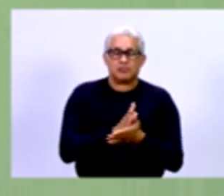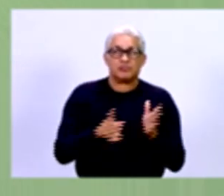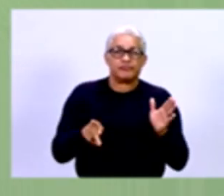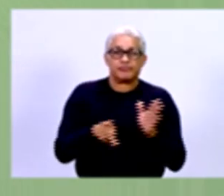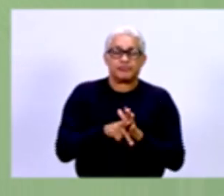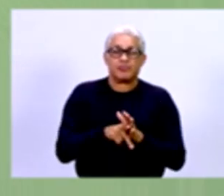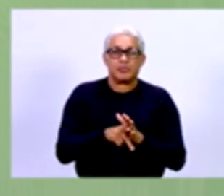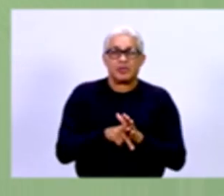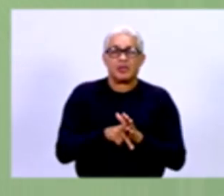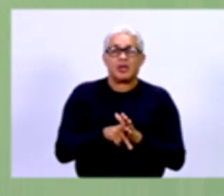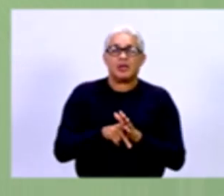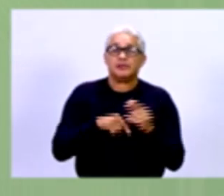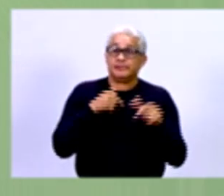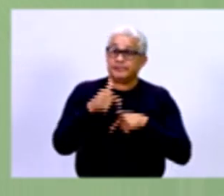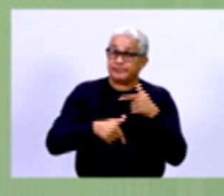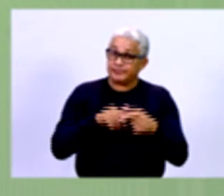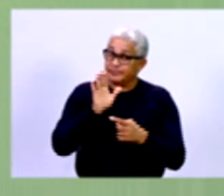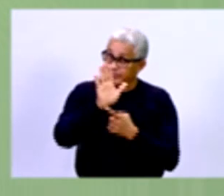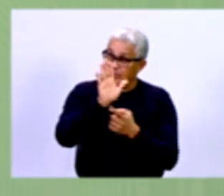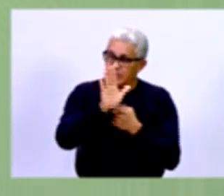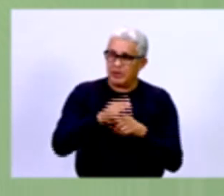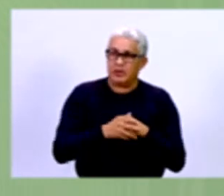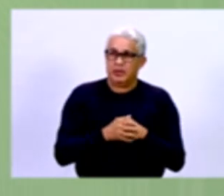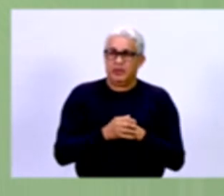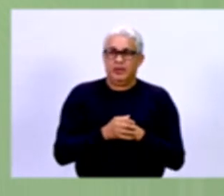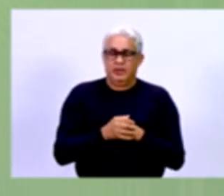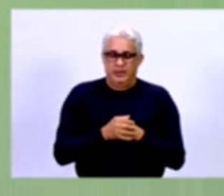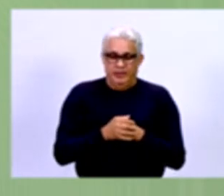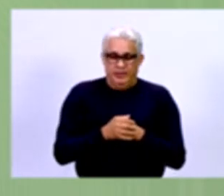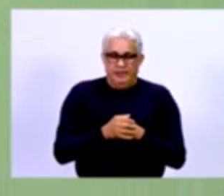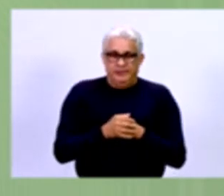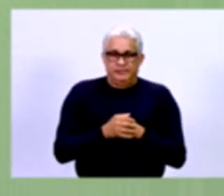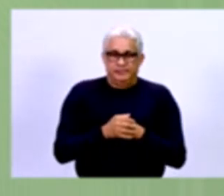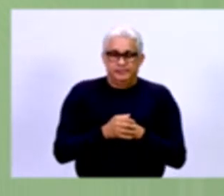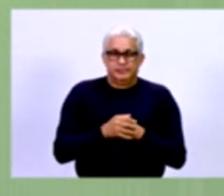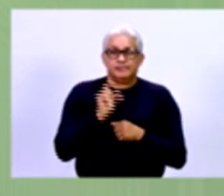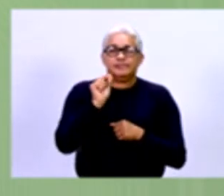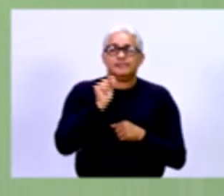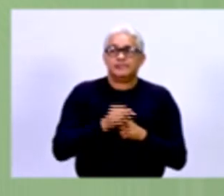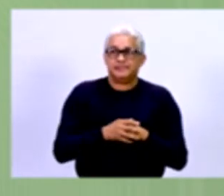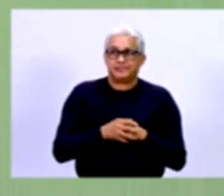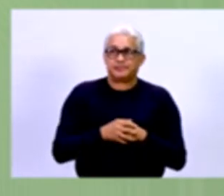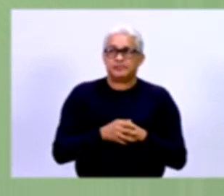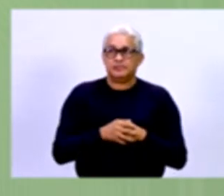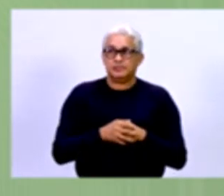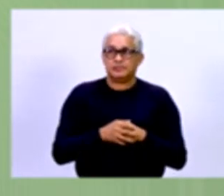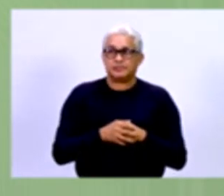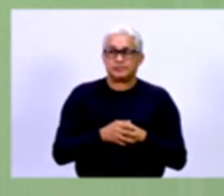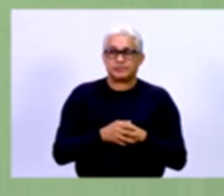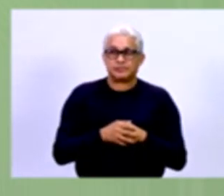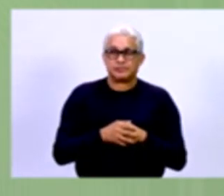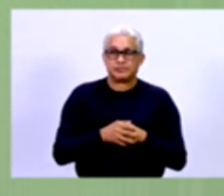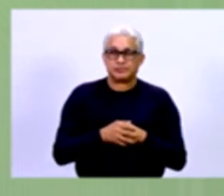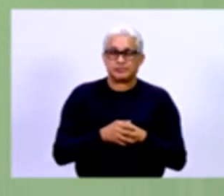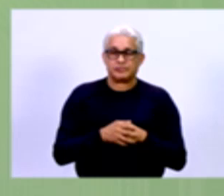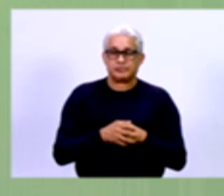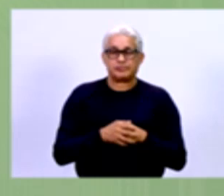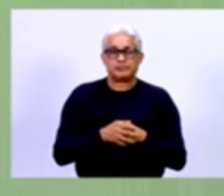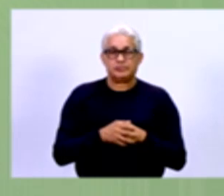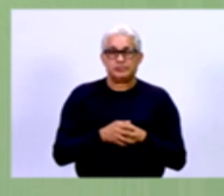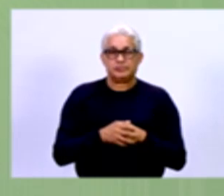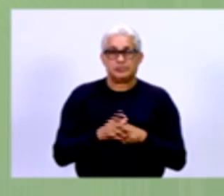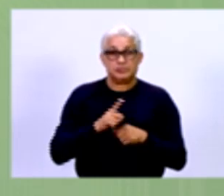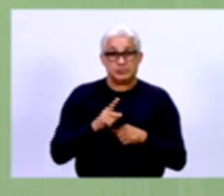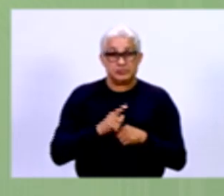mecanismos que nós vamos trabalhar em seguida. Que mecanismos são esses? Professora, por favor. A gente vai ter a